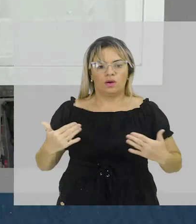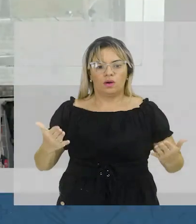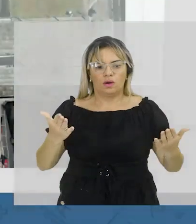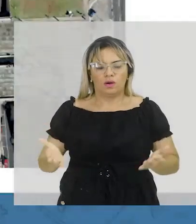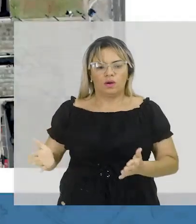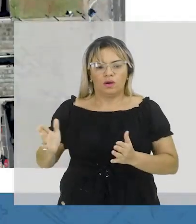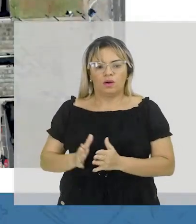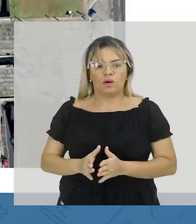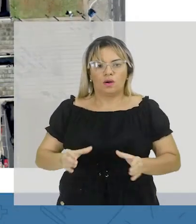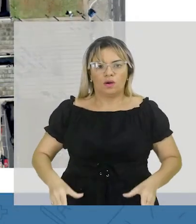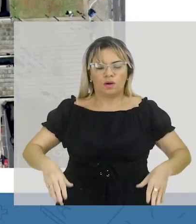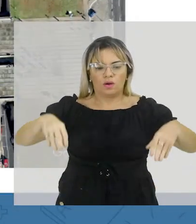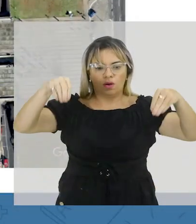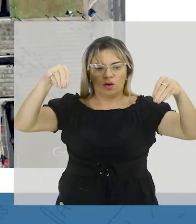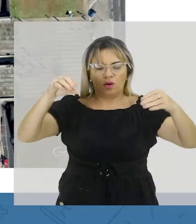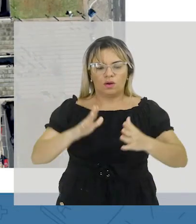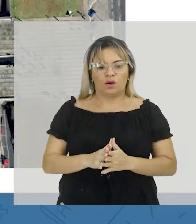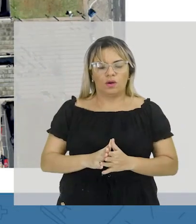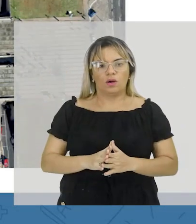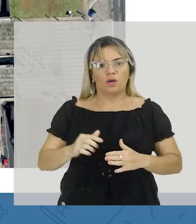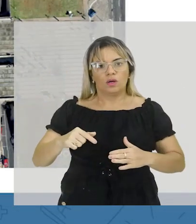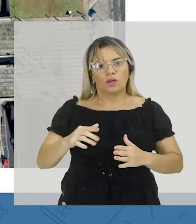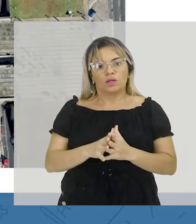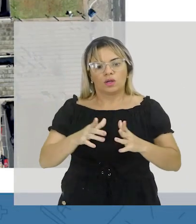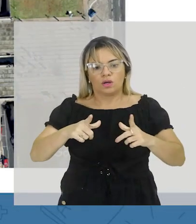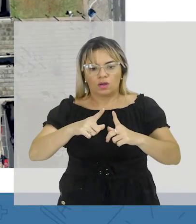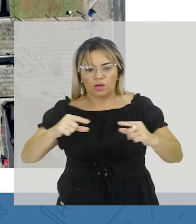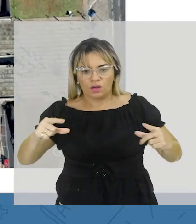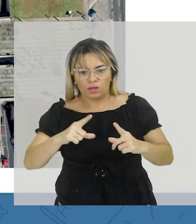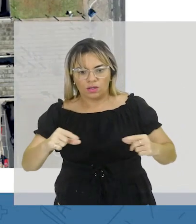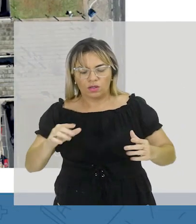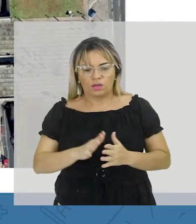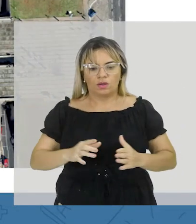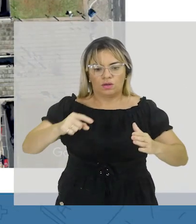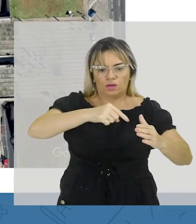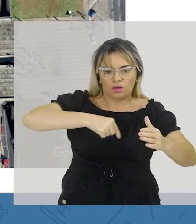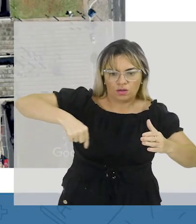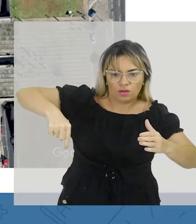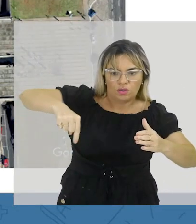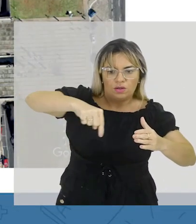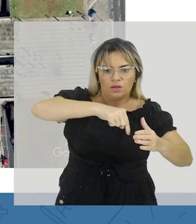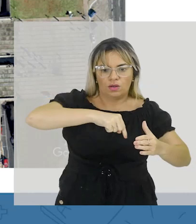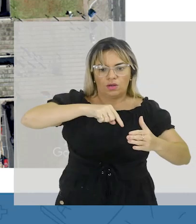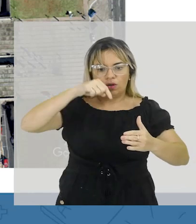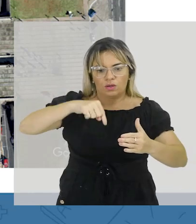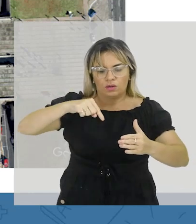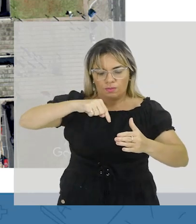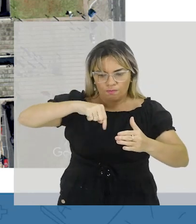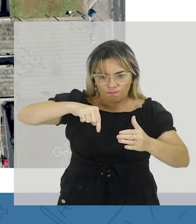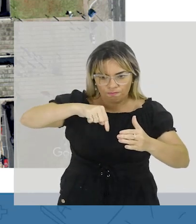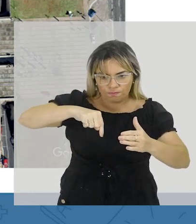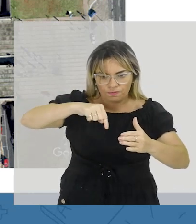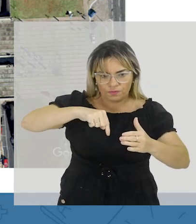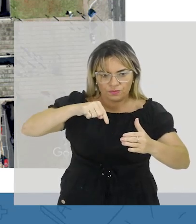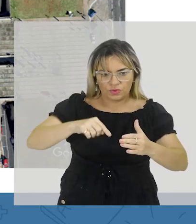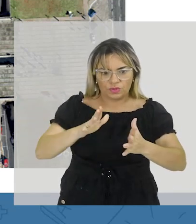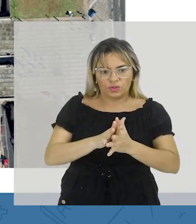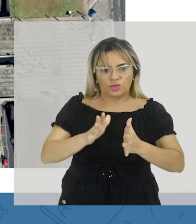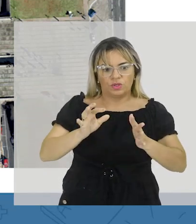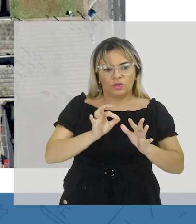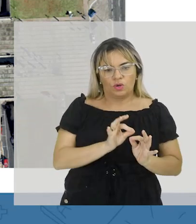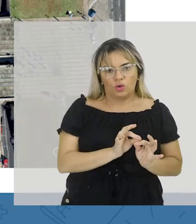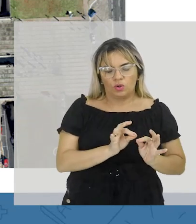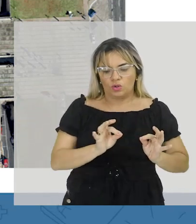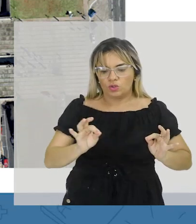Catedral de Brasília tem uma forma circular, com centro no ponto O e diâmetro de 70. Um turista localizado no